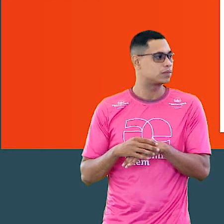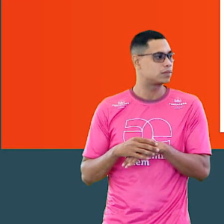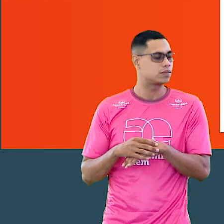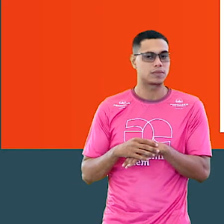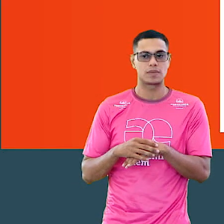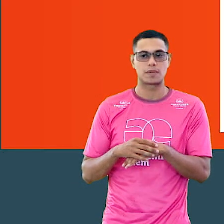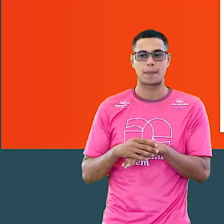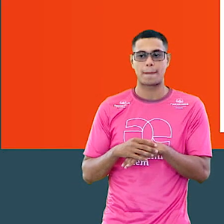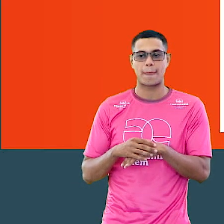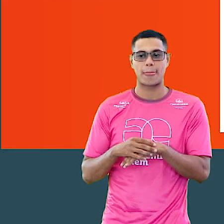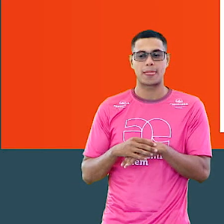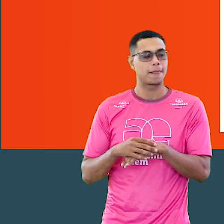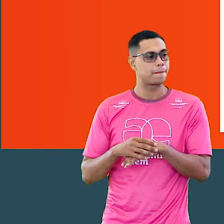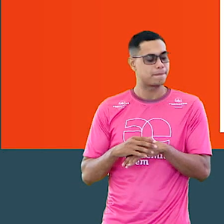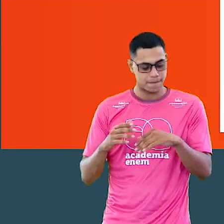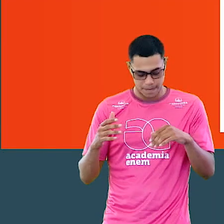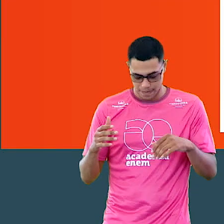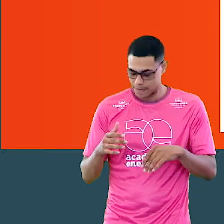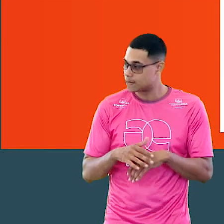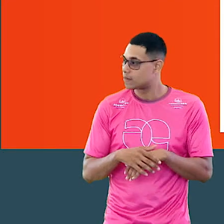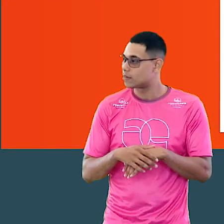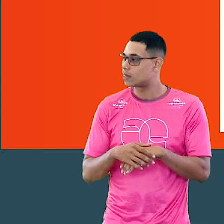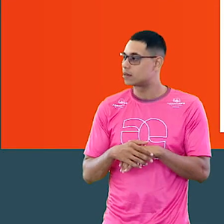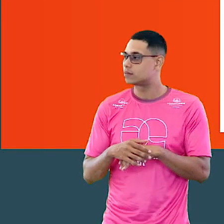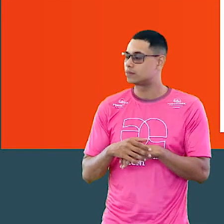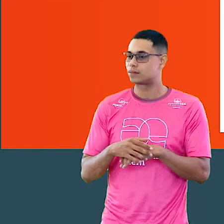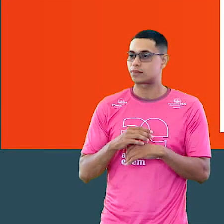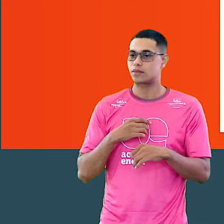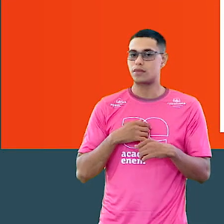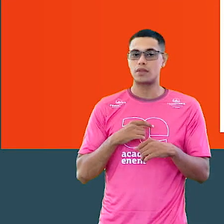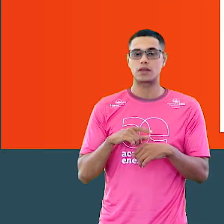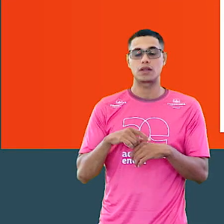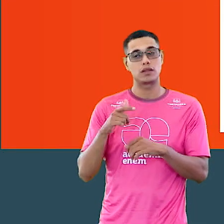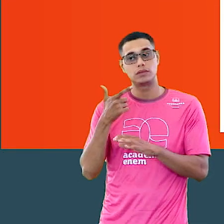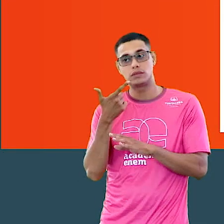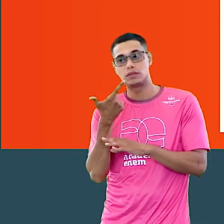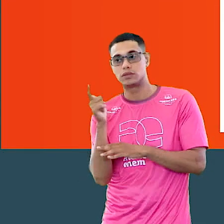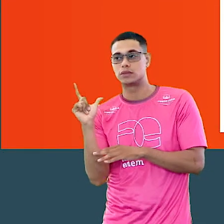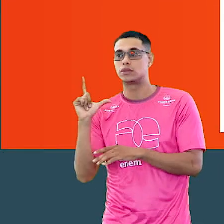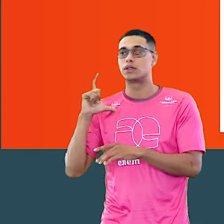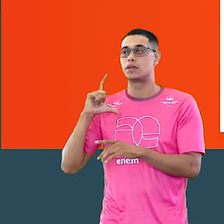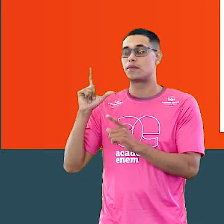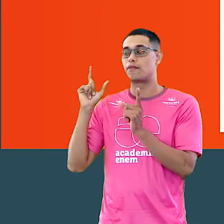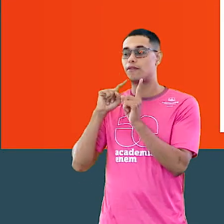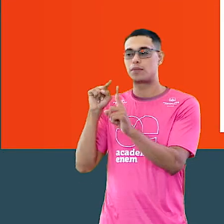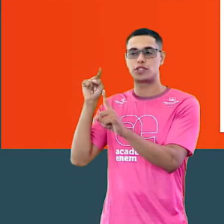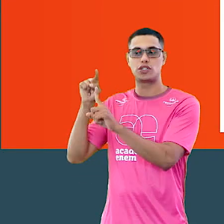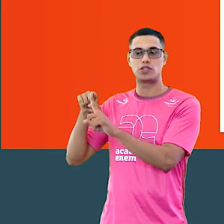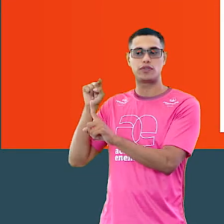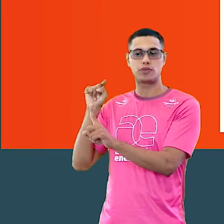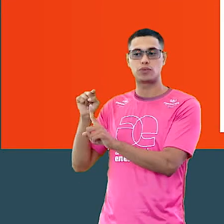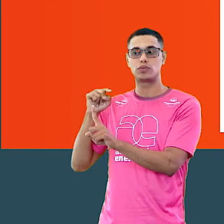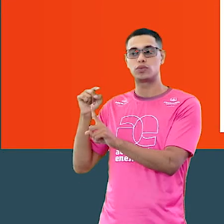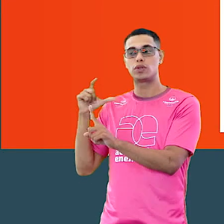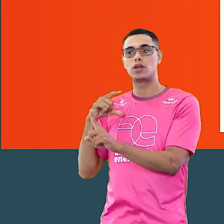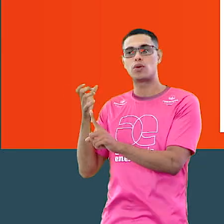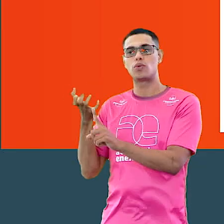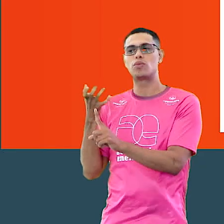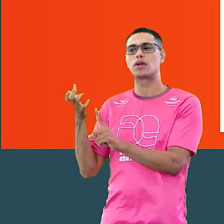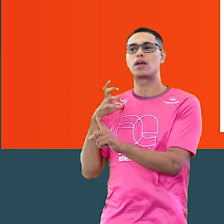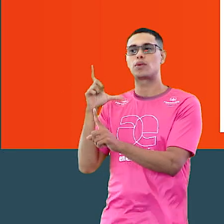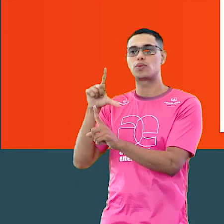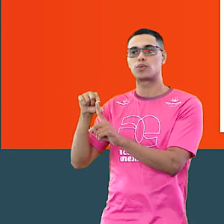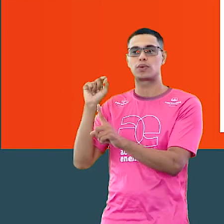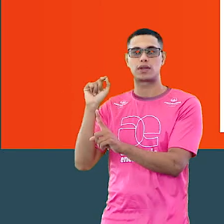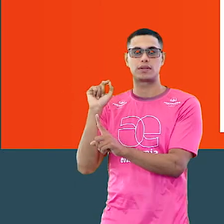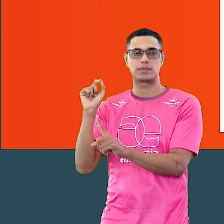Acredite. Gente, olha lá. Você primeiro tem que saber qual é o seu propósito, onde você quer